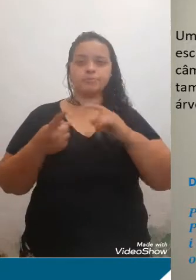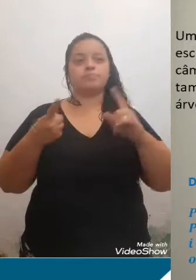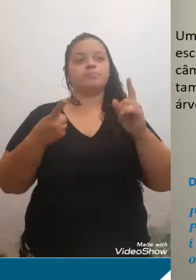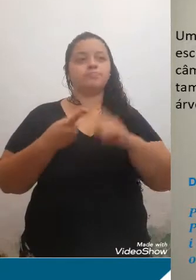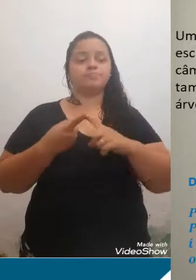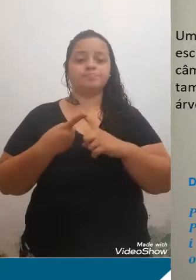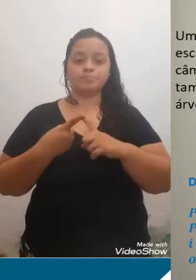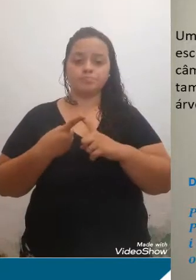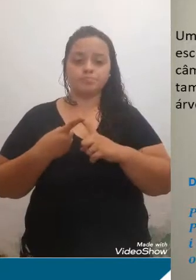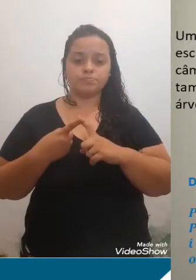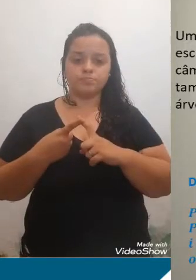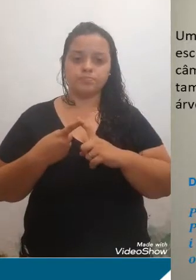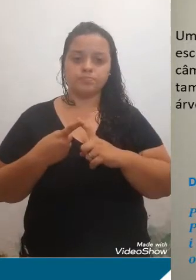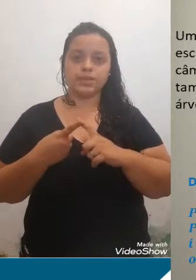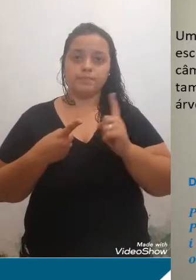os seguintes.